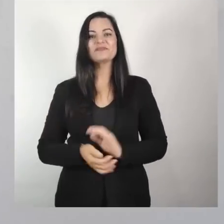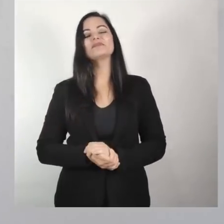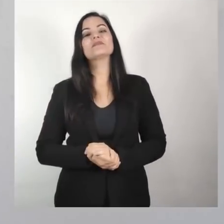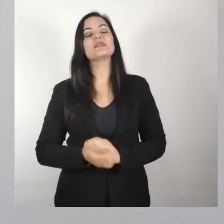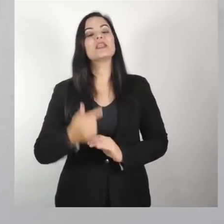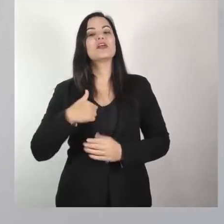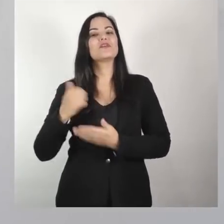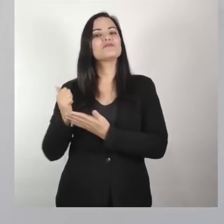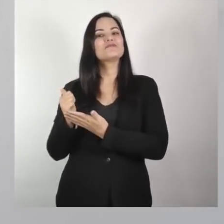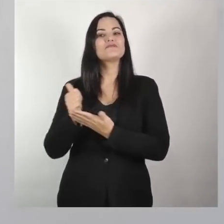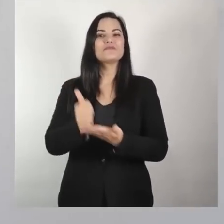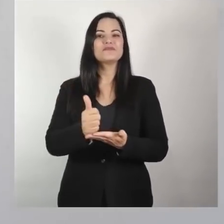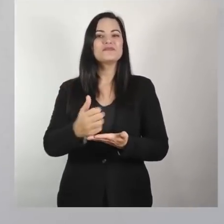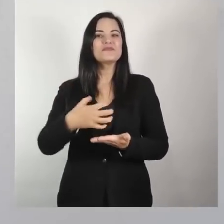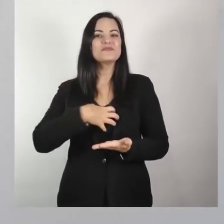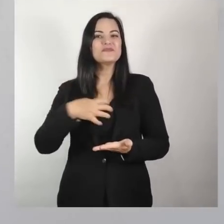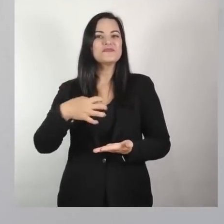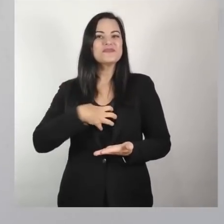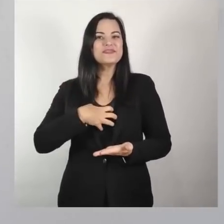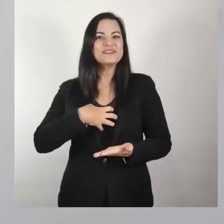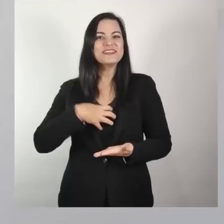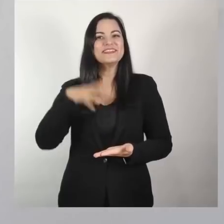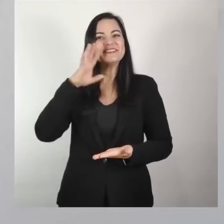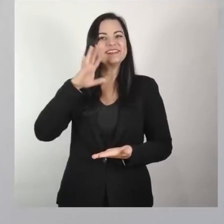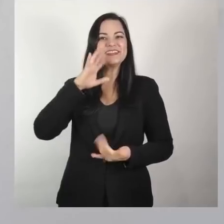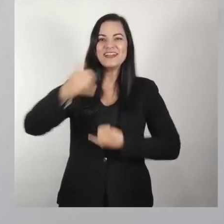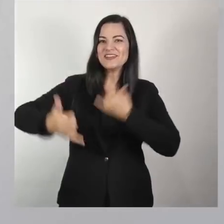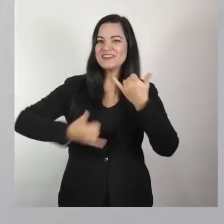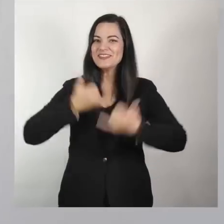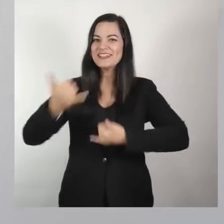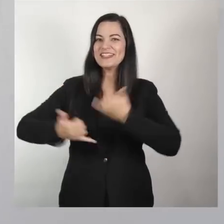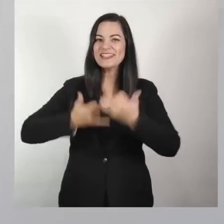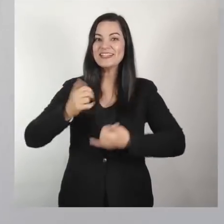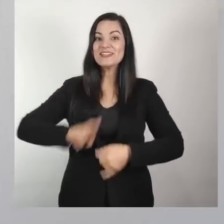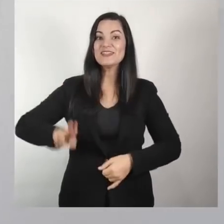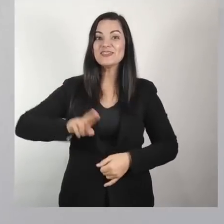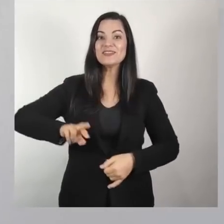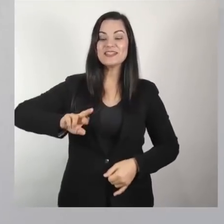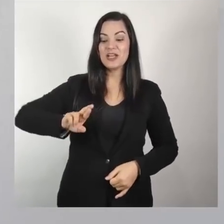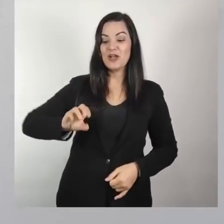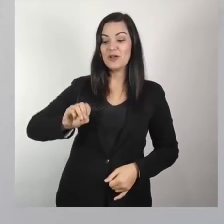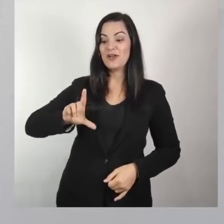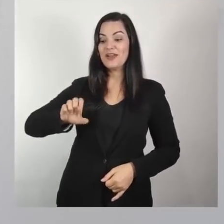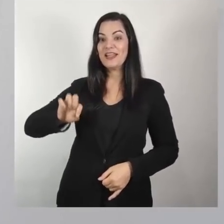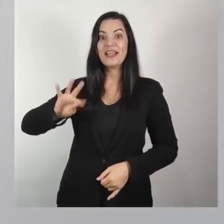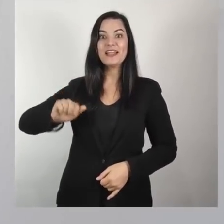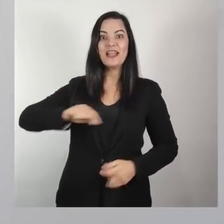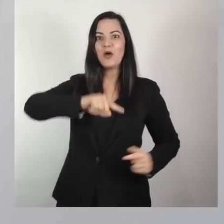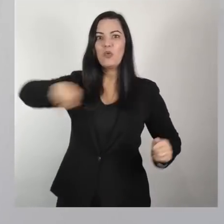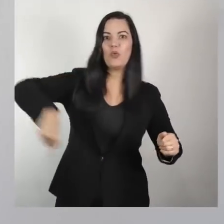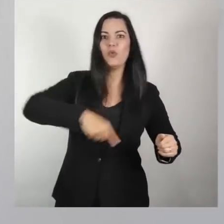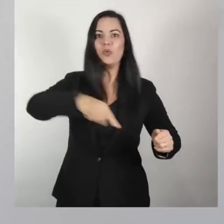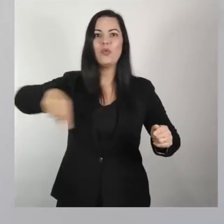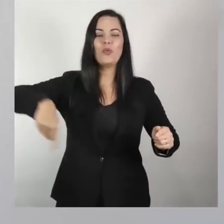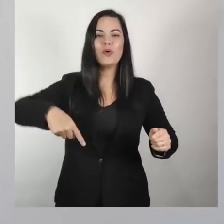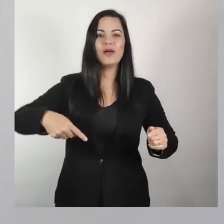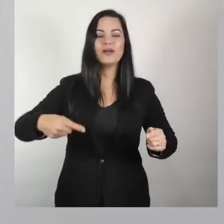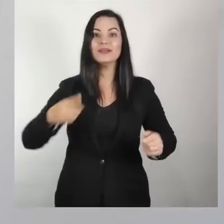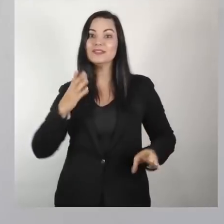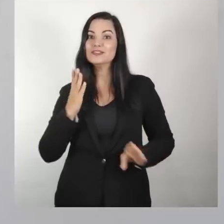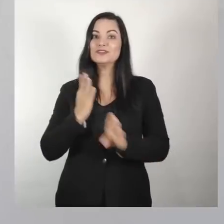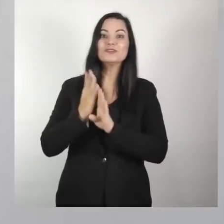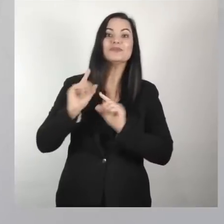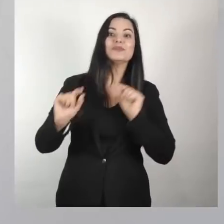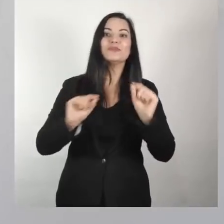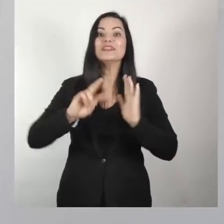trouxe uma roleta para brincarmos juntos e descobrirmos o significado de